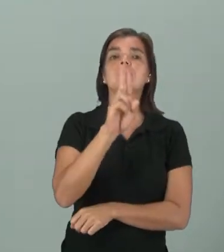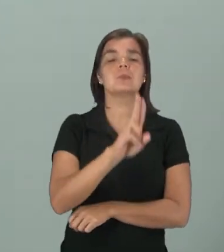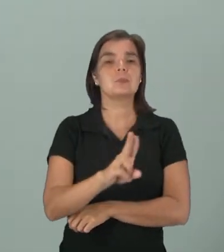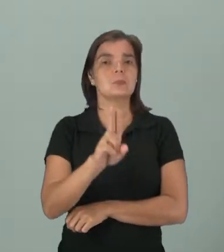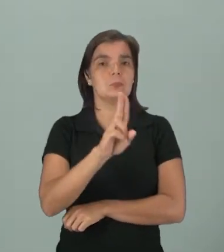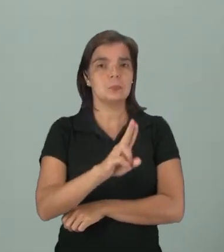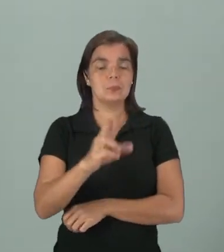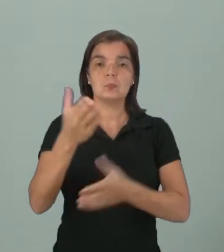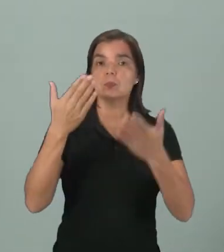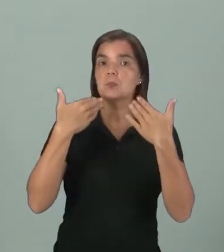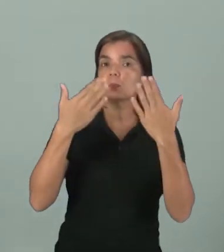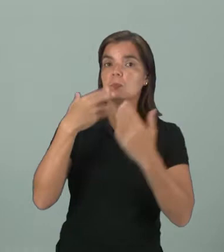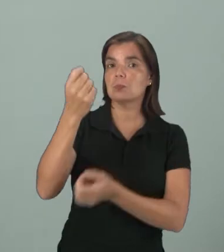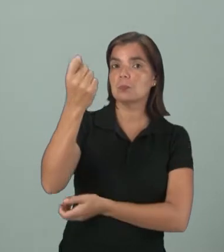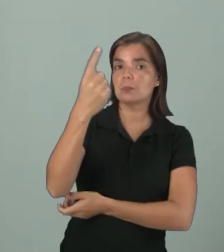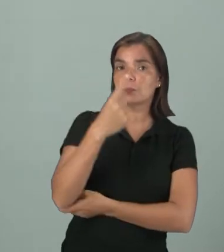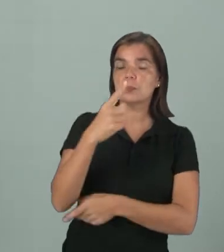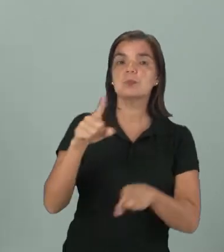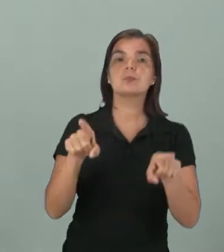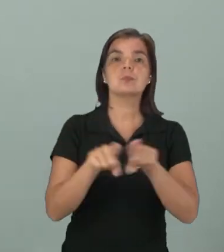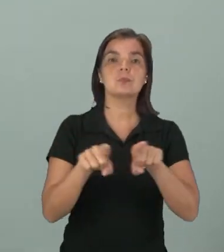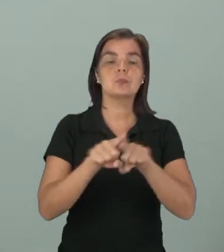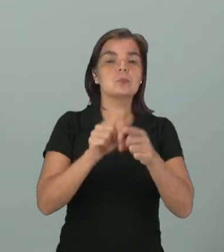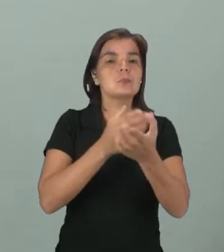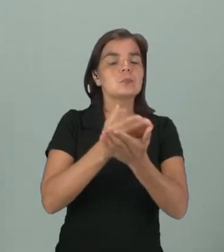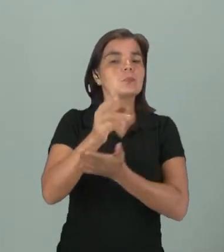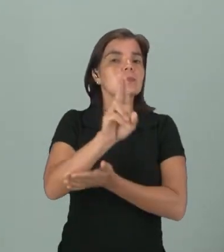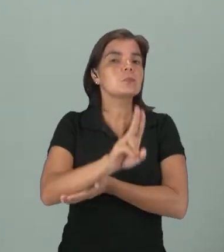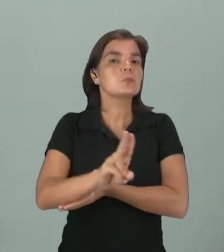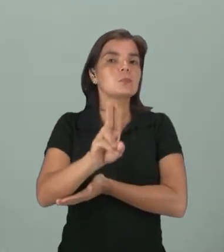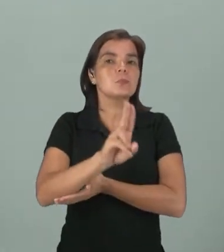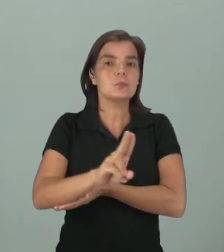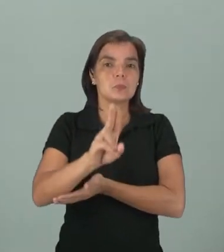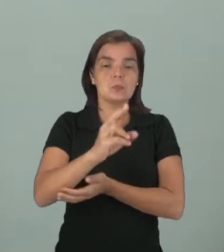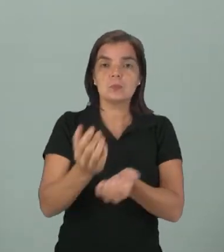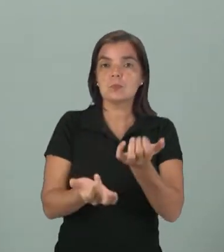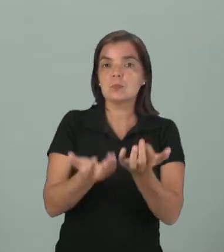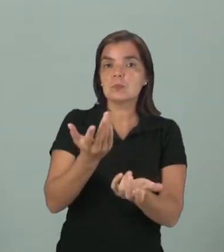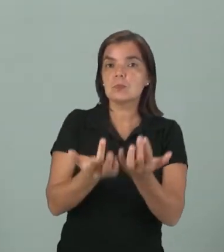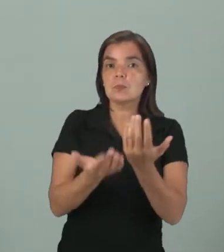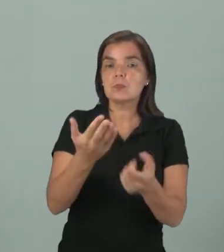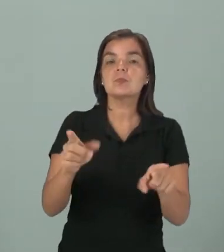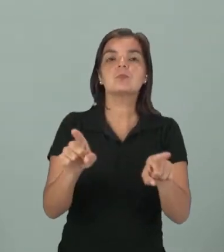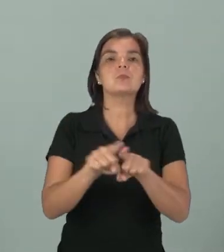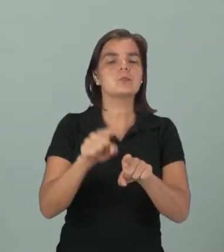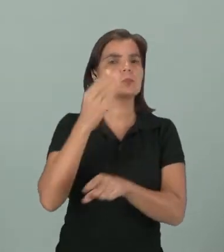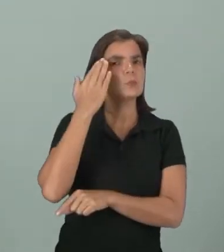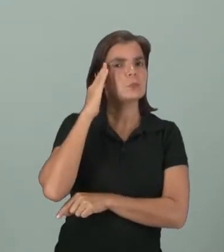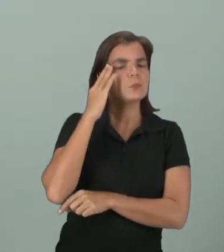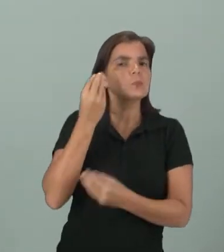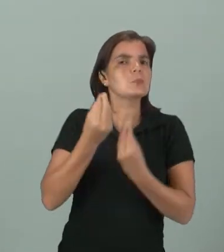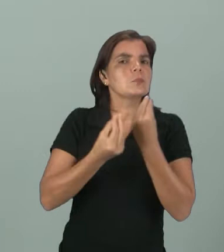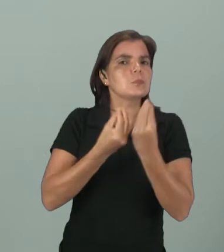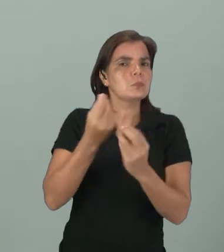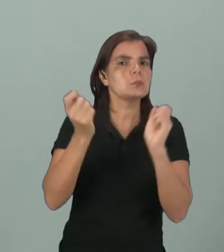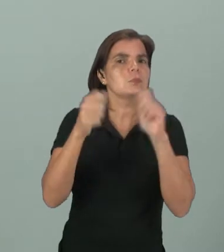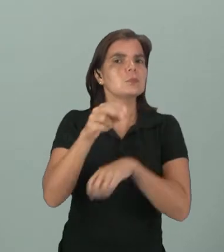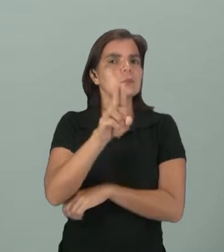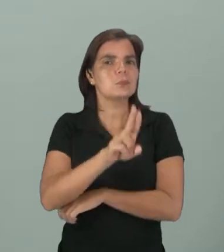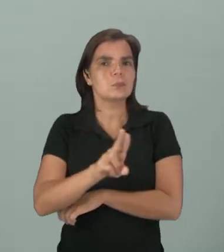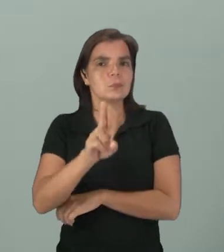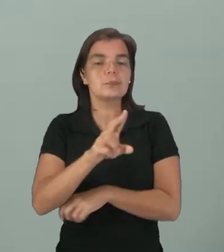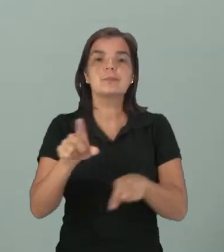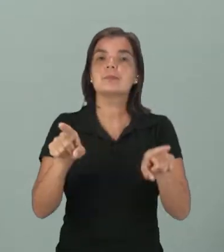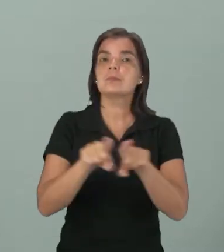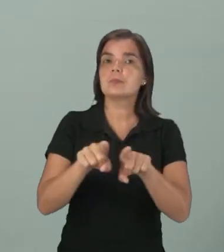utilizar o calor do sol, começou a utilizar o fogo, começou a compreender como que ele poderia ser usado,